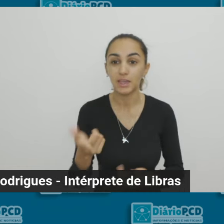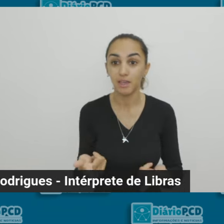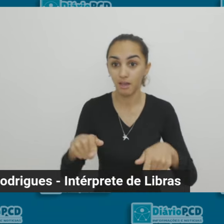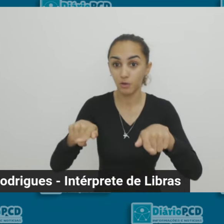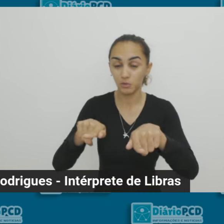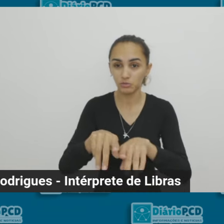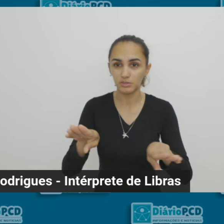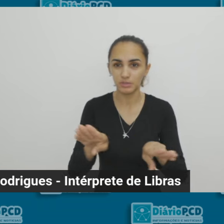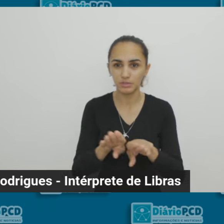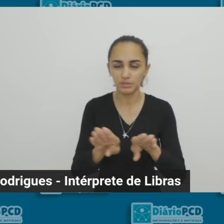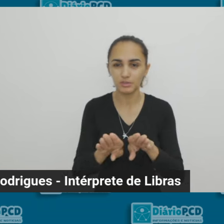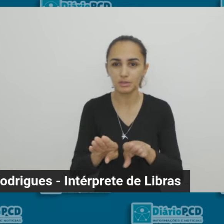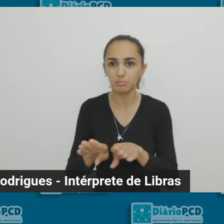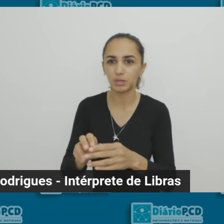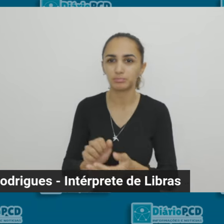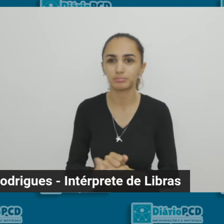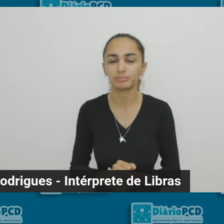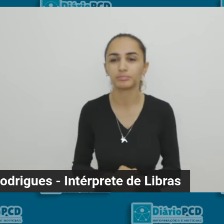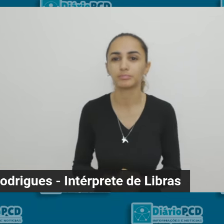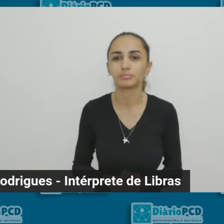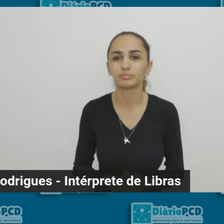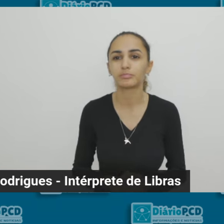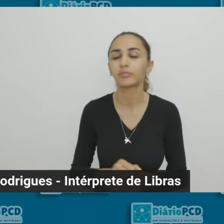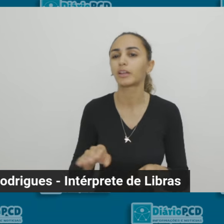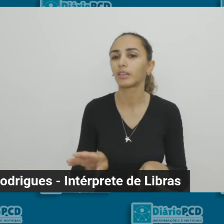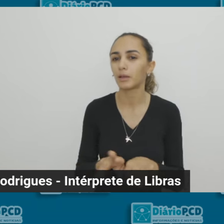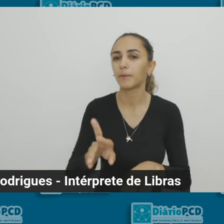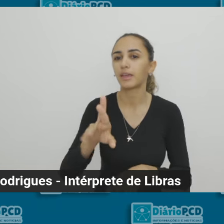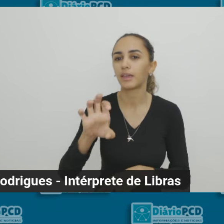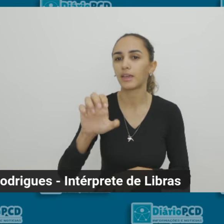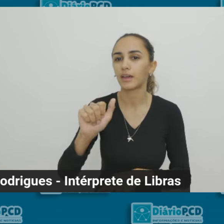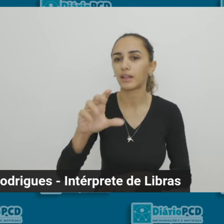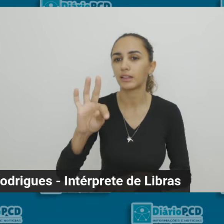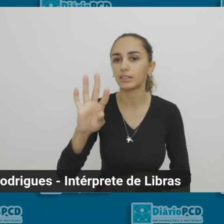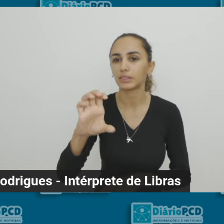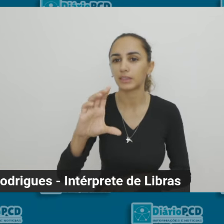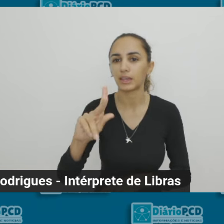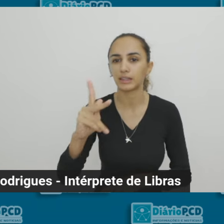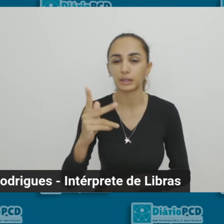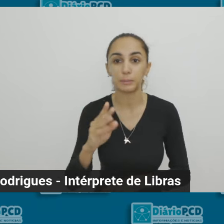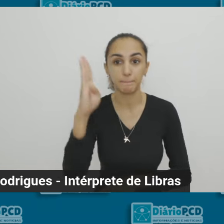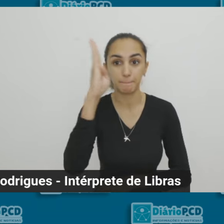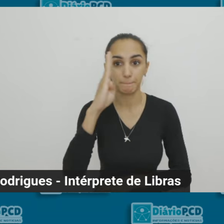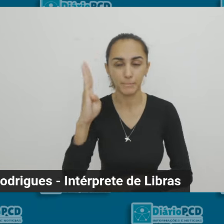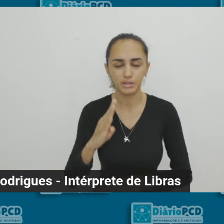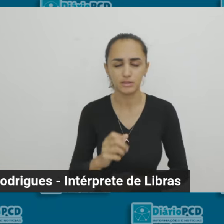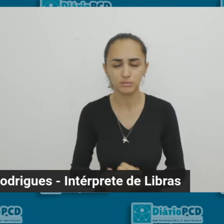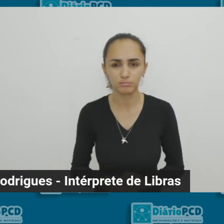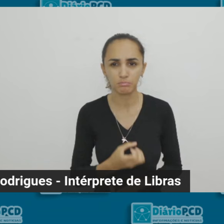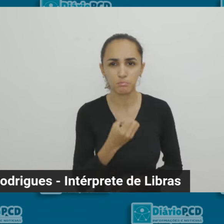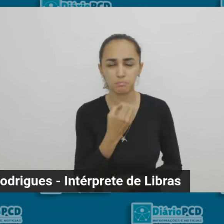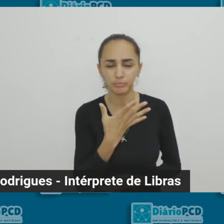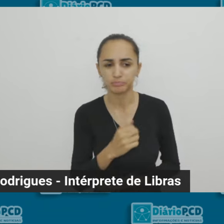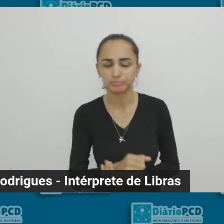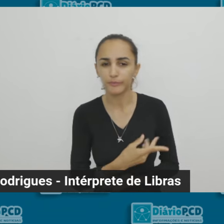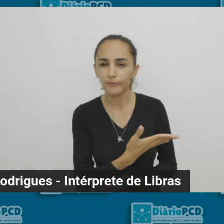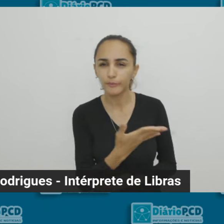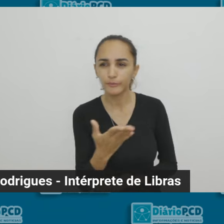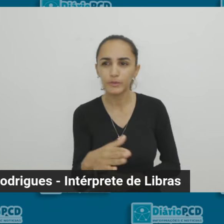da organização da Reatec Brasil. Bom, pessoal, você sabe